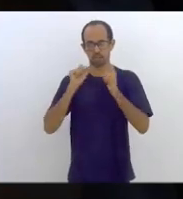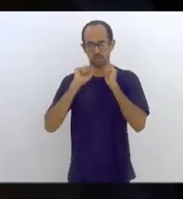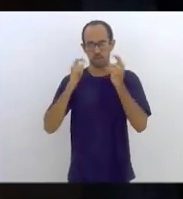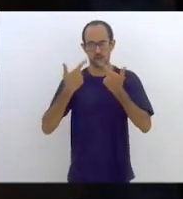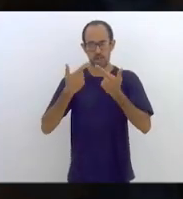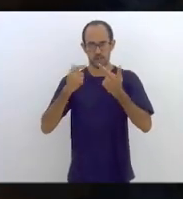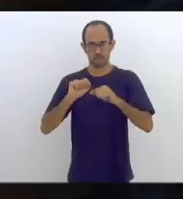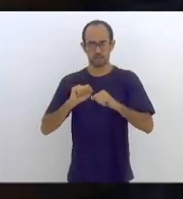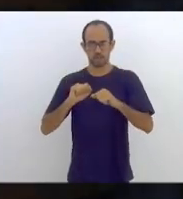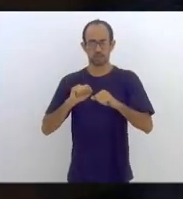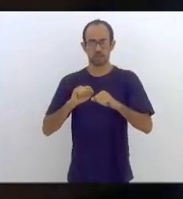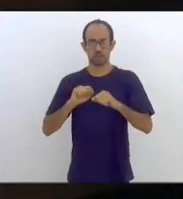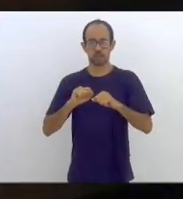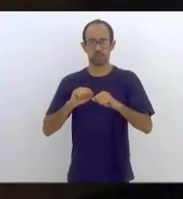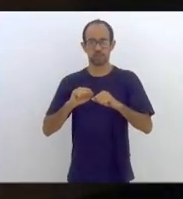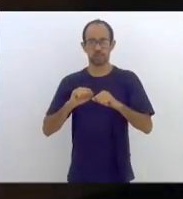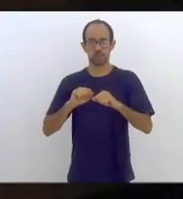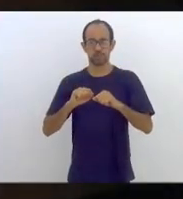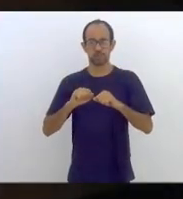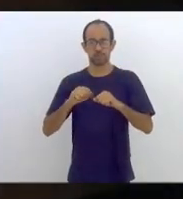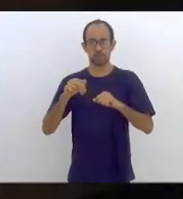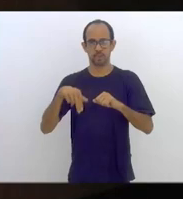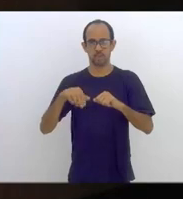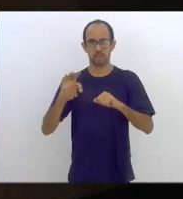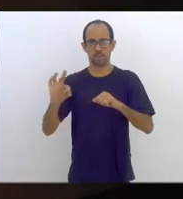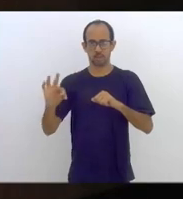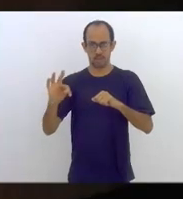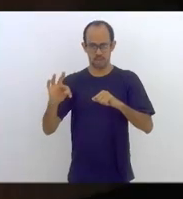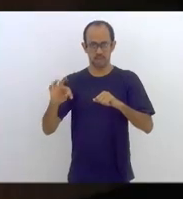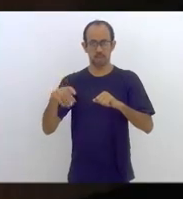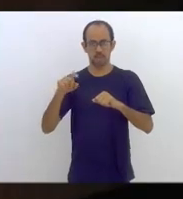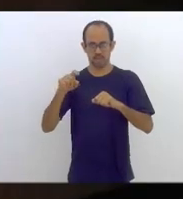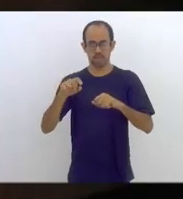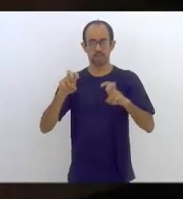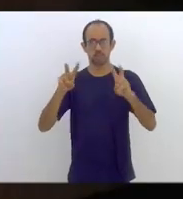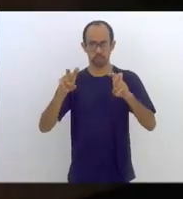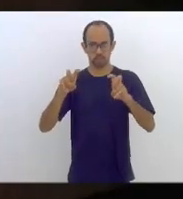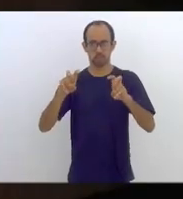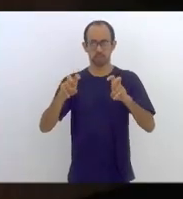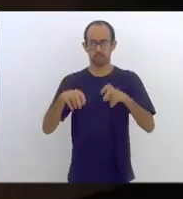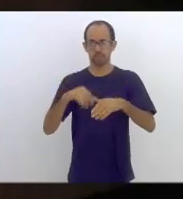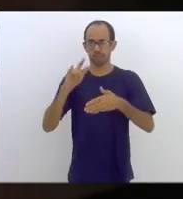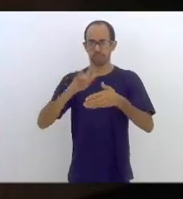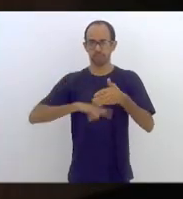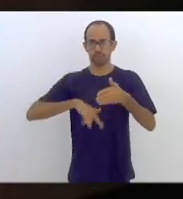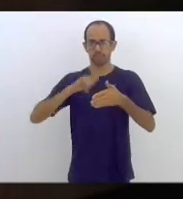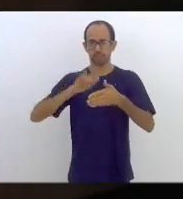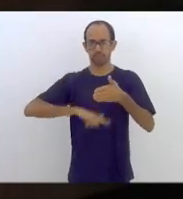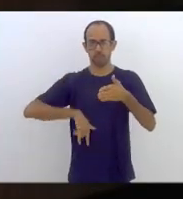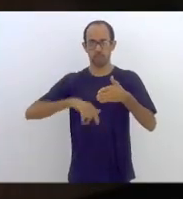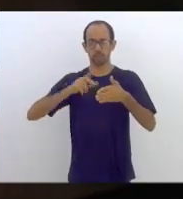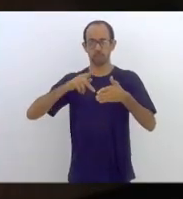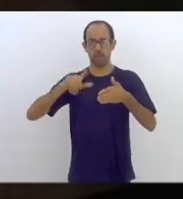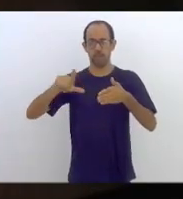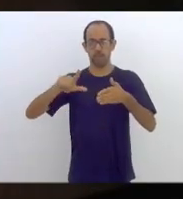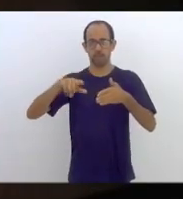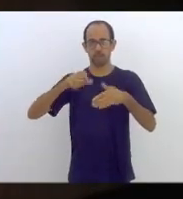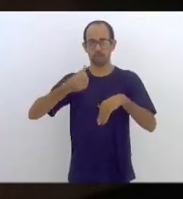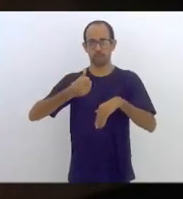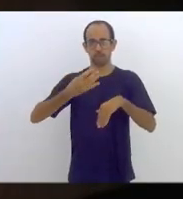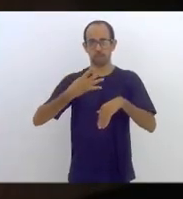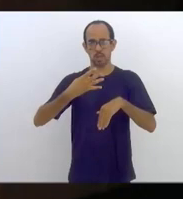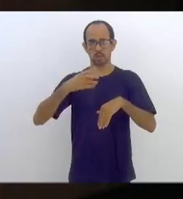gabinetes parlamentares é uma nota técnica sobre este projeto do deputado André Correia para jadilene número 6452